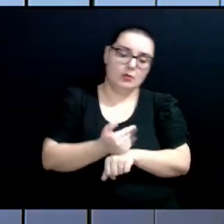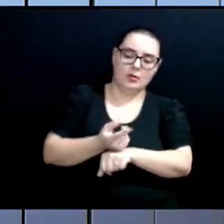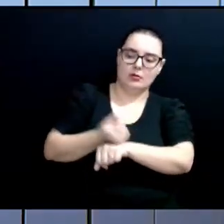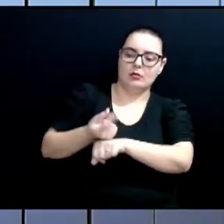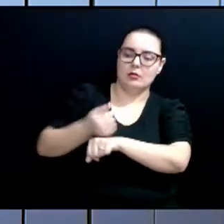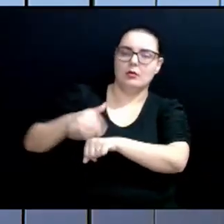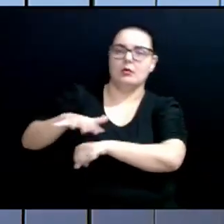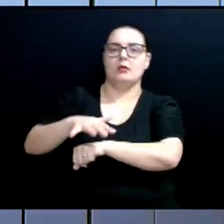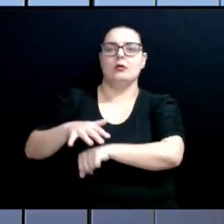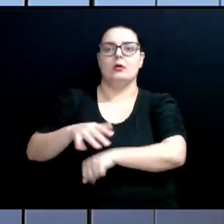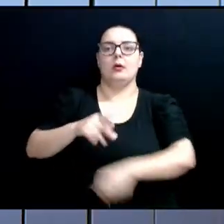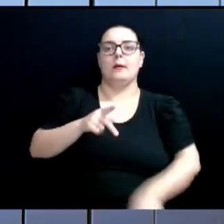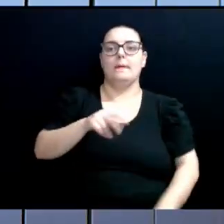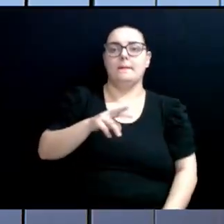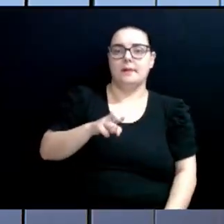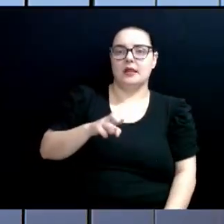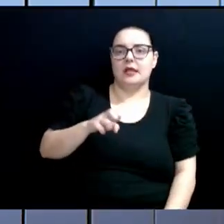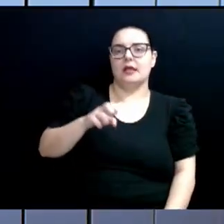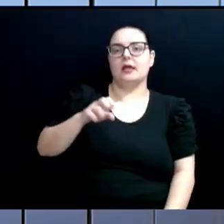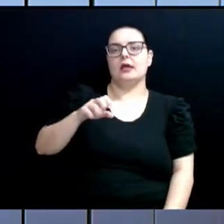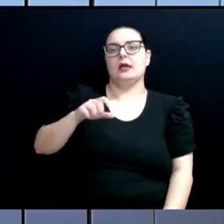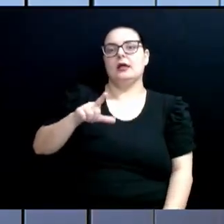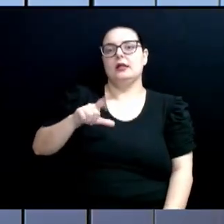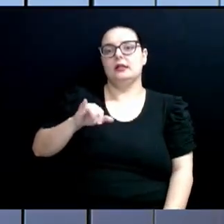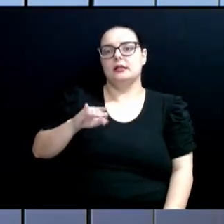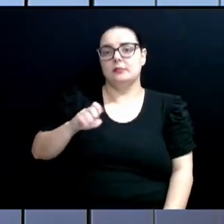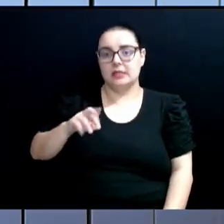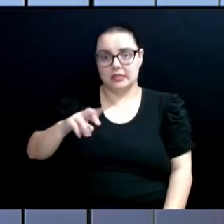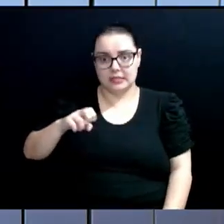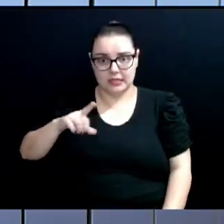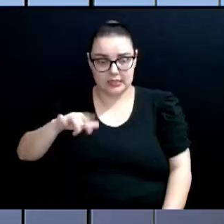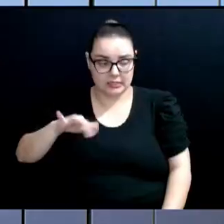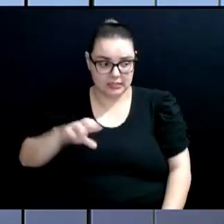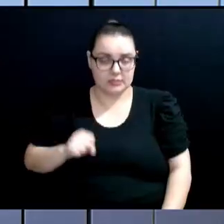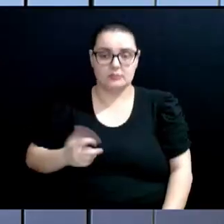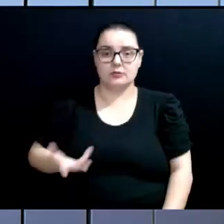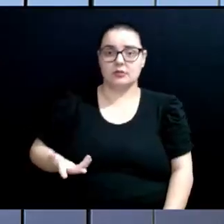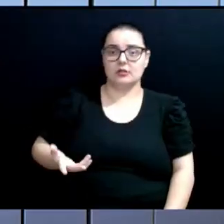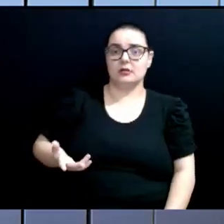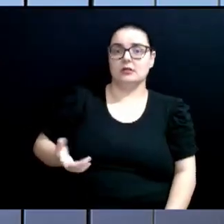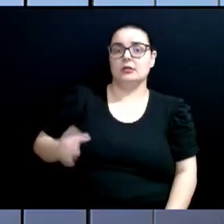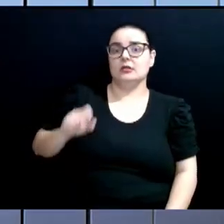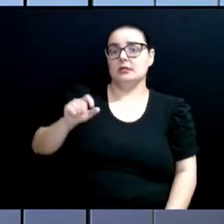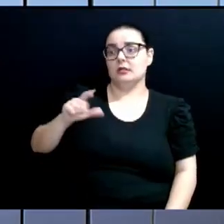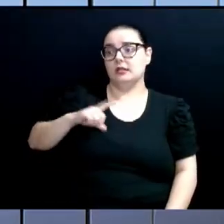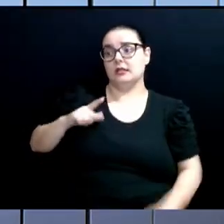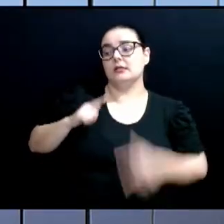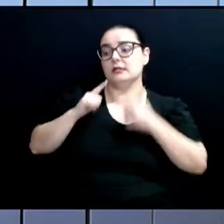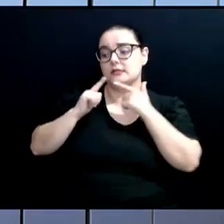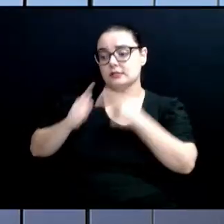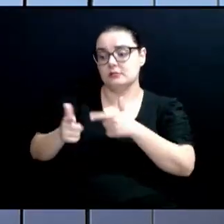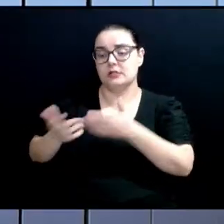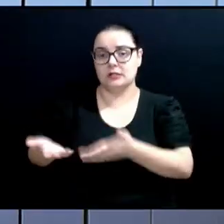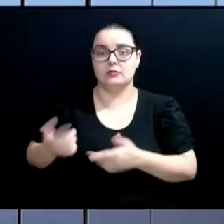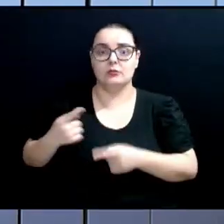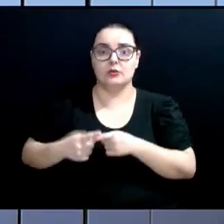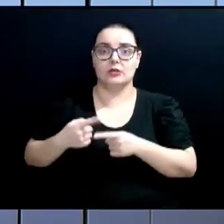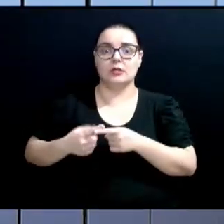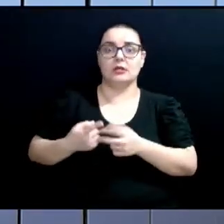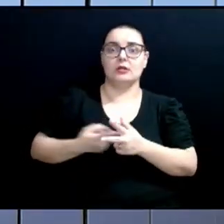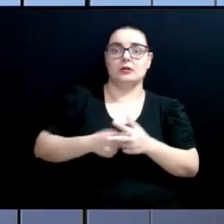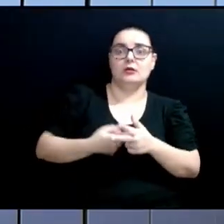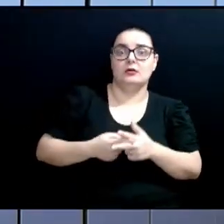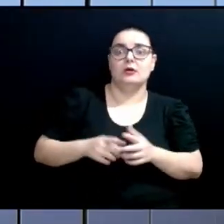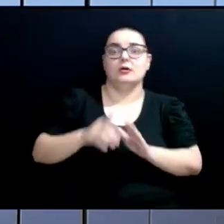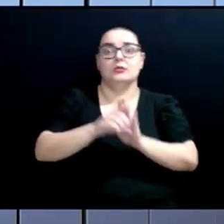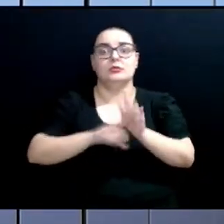pré-políticas neoliberais. Ela é uma Constituição cidadã, né, tem esse apelido não por acaso, porque ela prevê manutenção de direitos sociais, ela